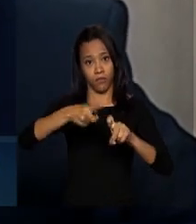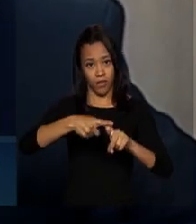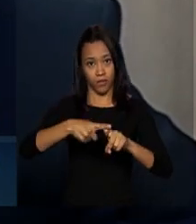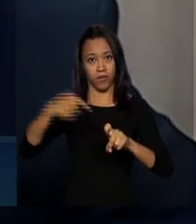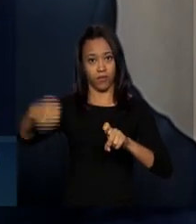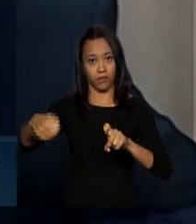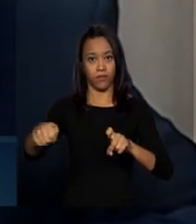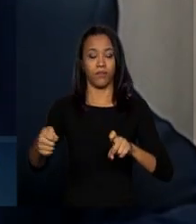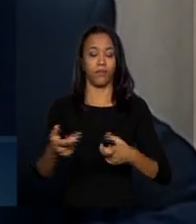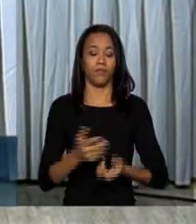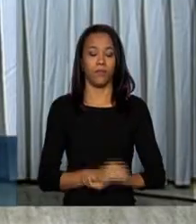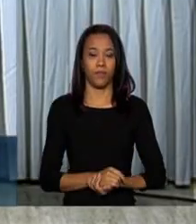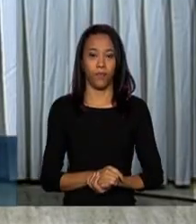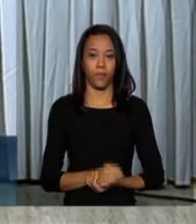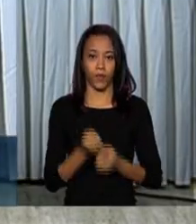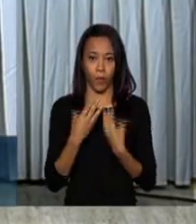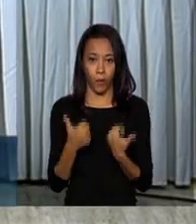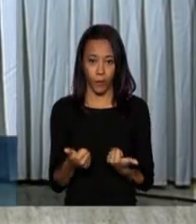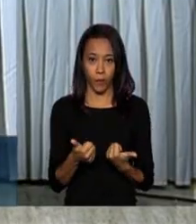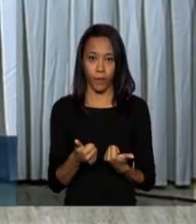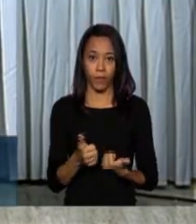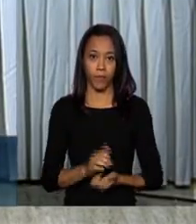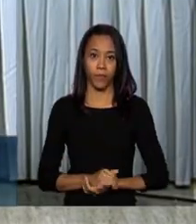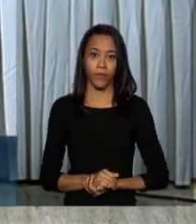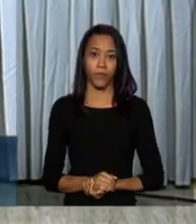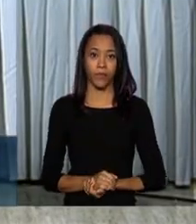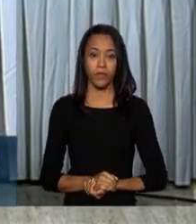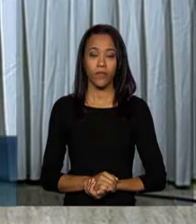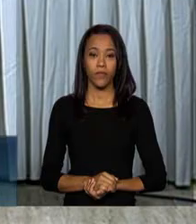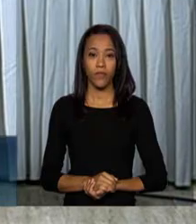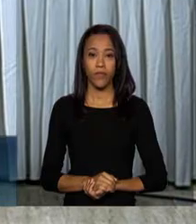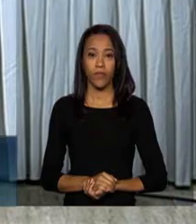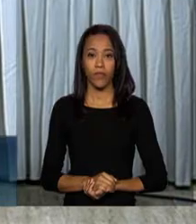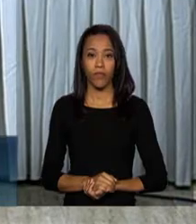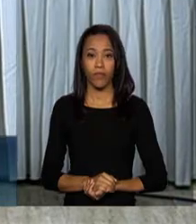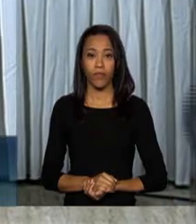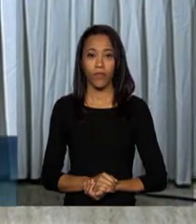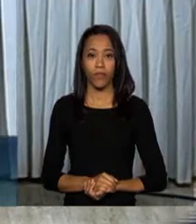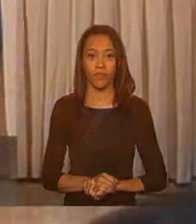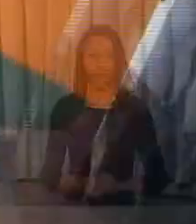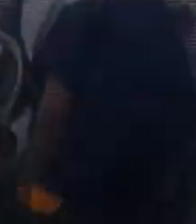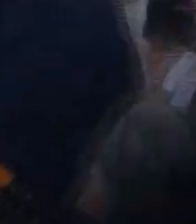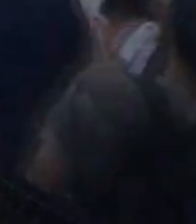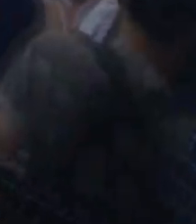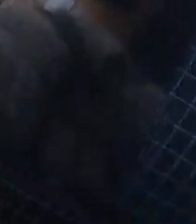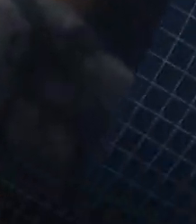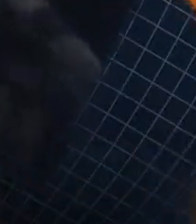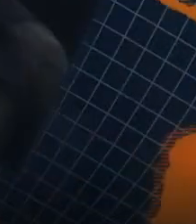a da residência. Né? Tá bom, gente, vamos embora. Fica aqui a tarde inteira.